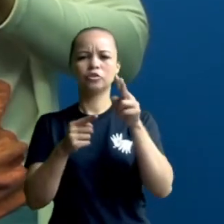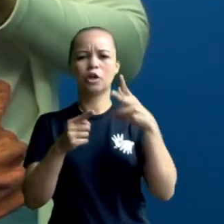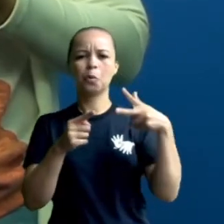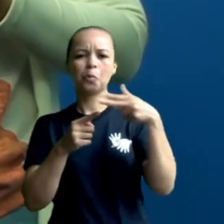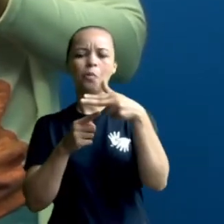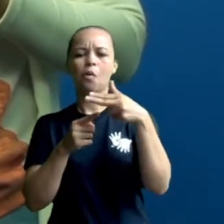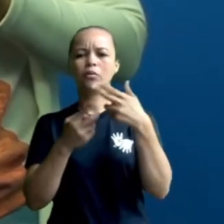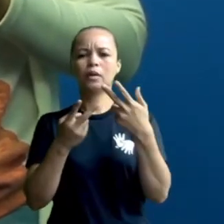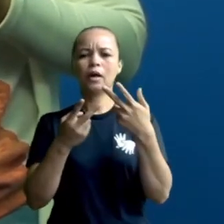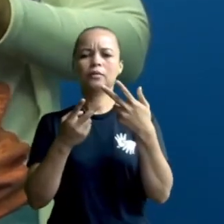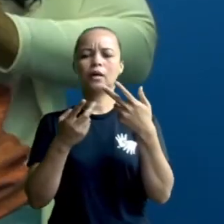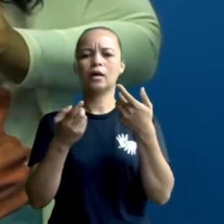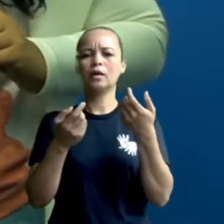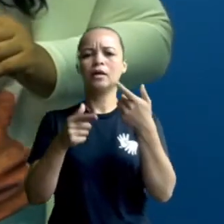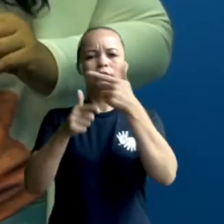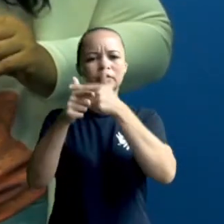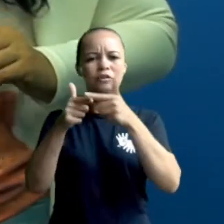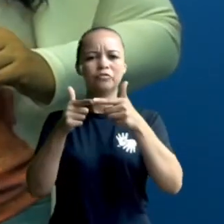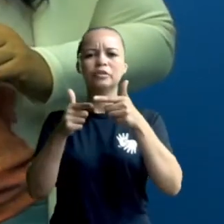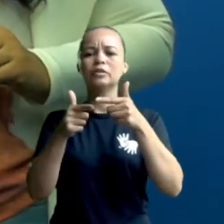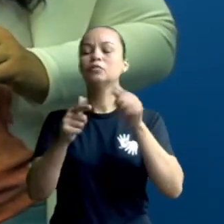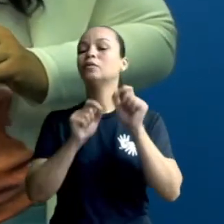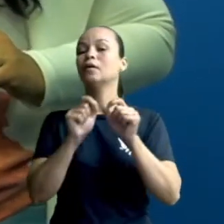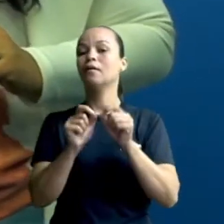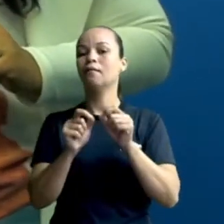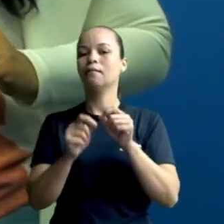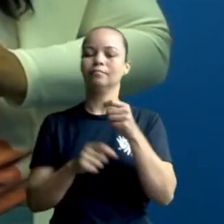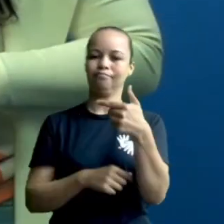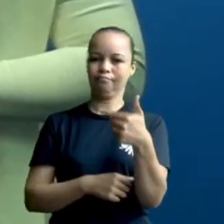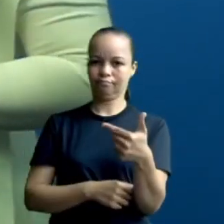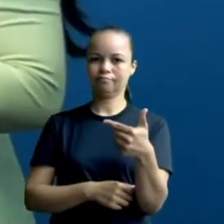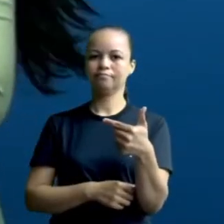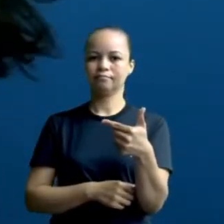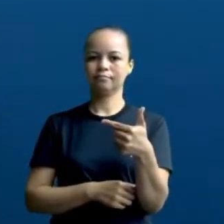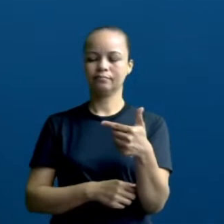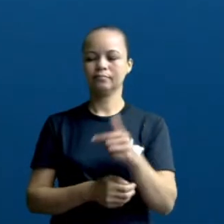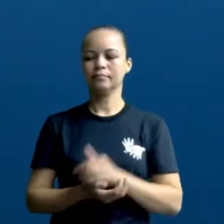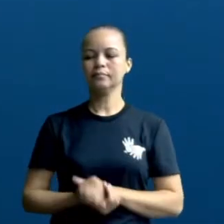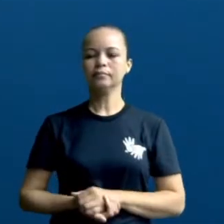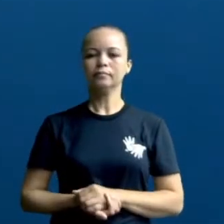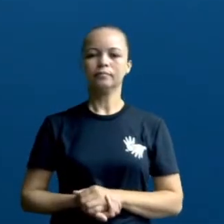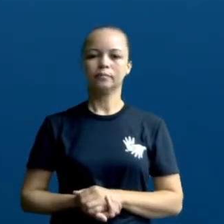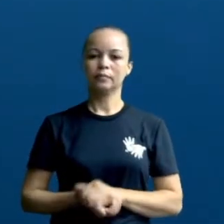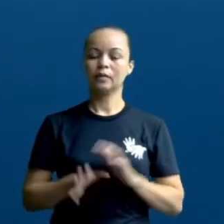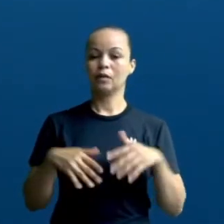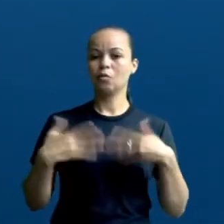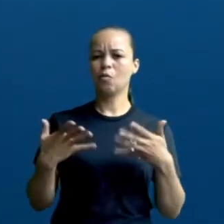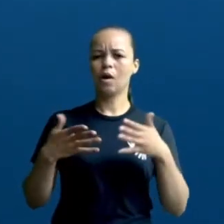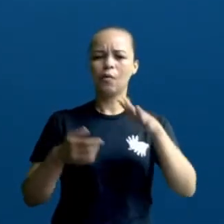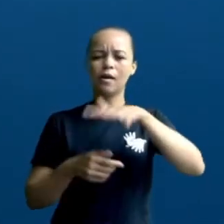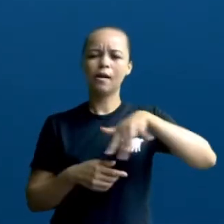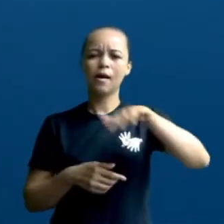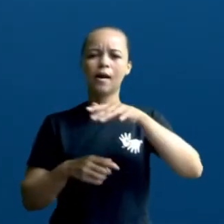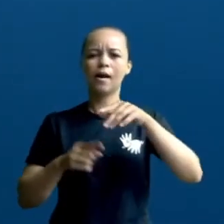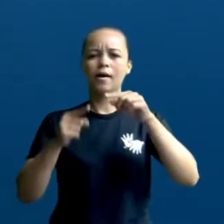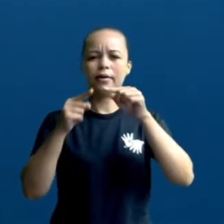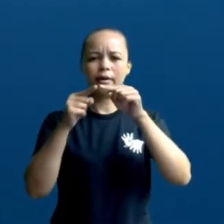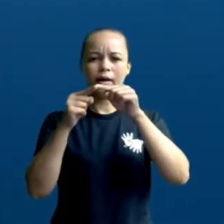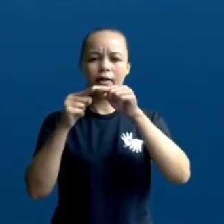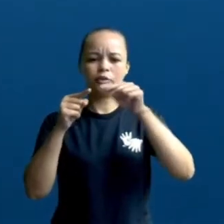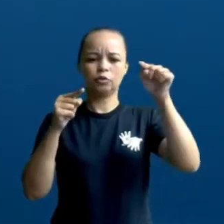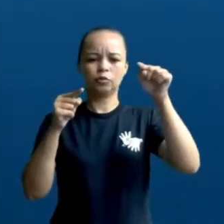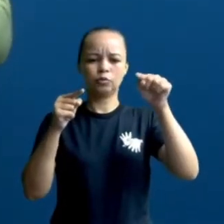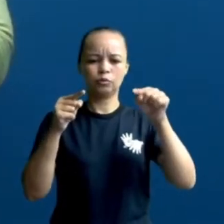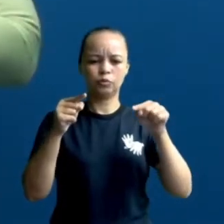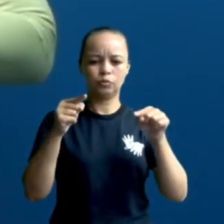cortadas, nós dividimos por 2, tá certo? Então, vamos lá. Qual é a área do triângulo?